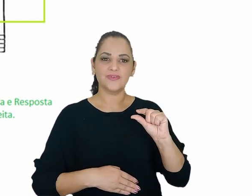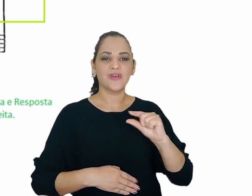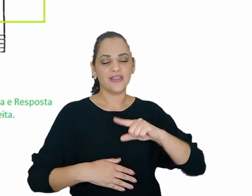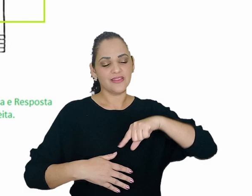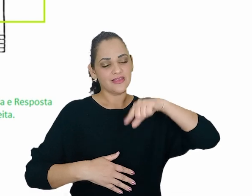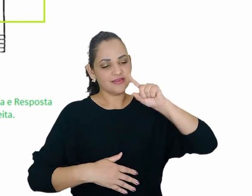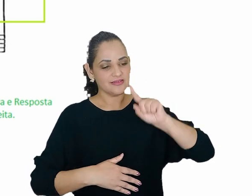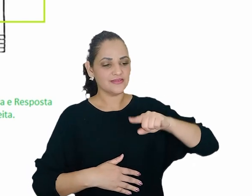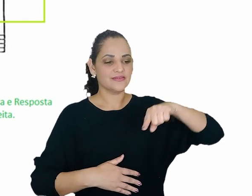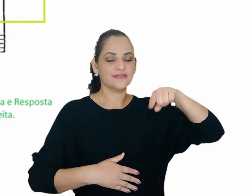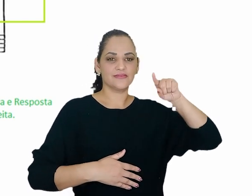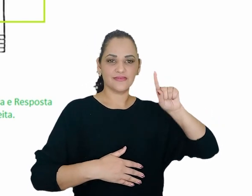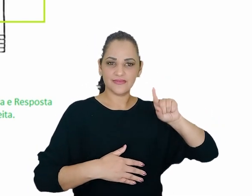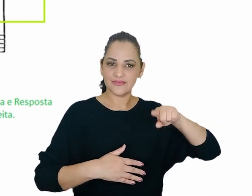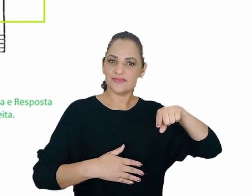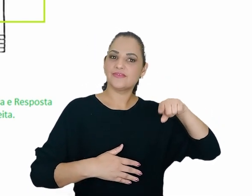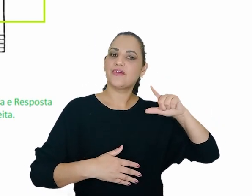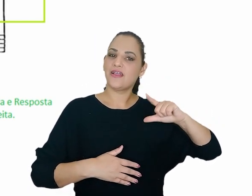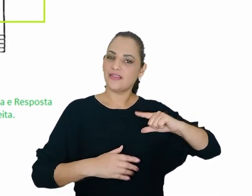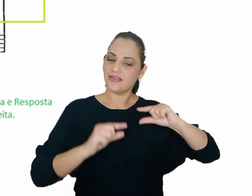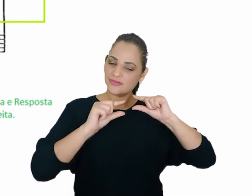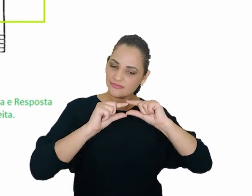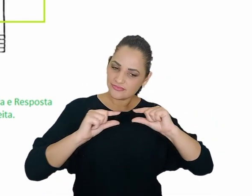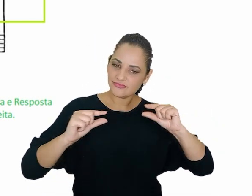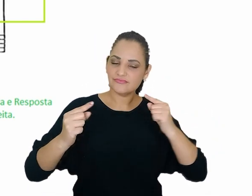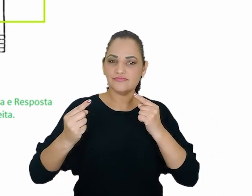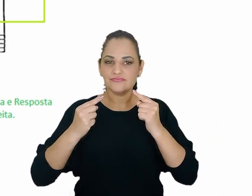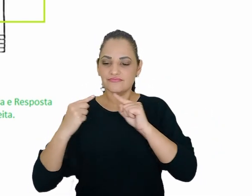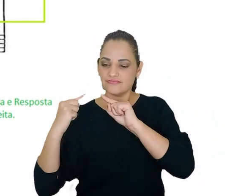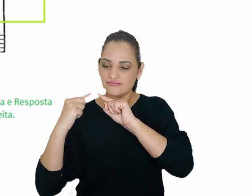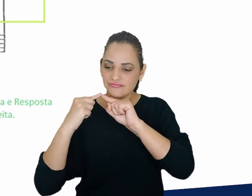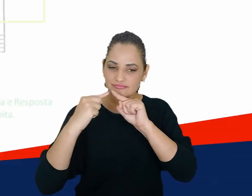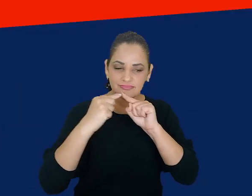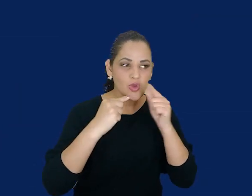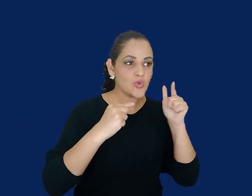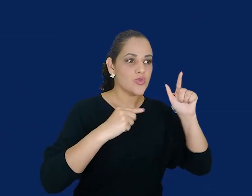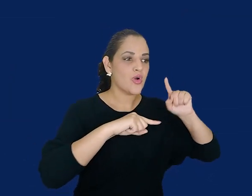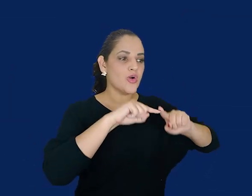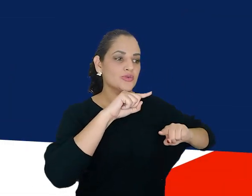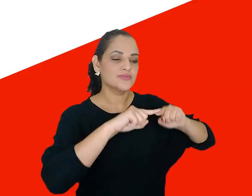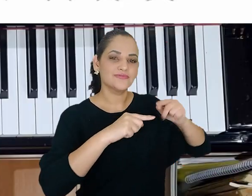motivos existentes nessas frases e em diálogo com outros instrumentos.